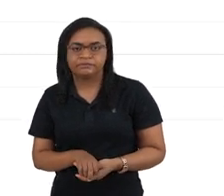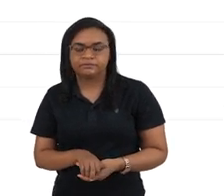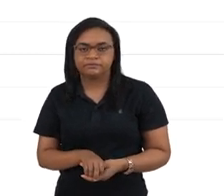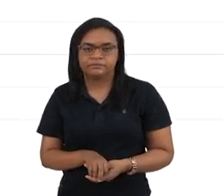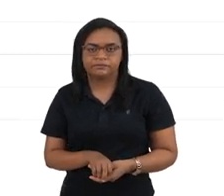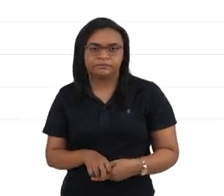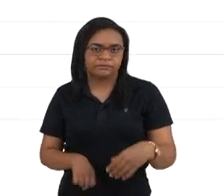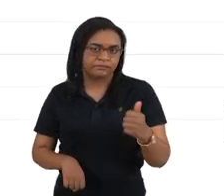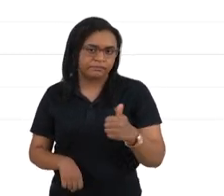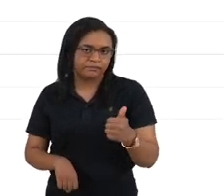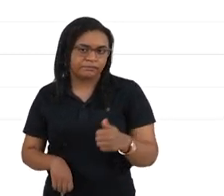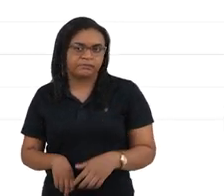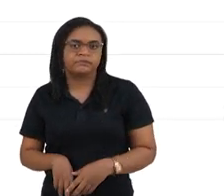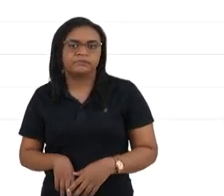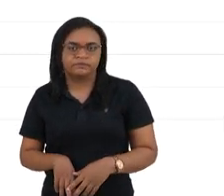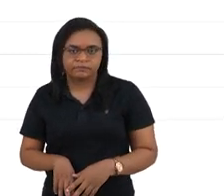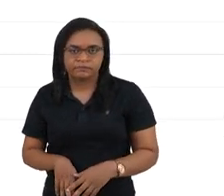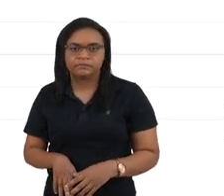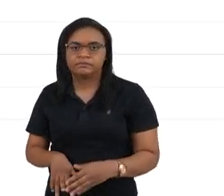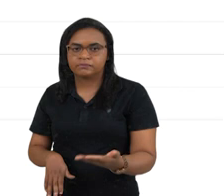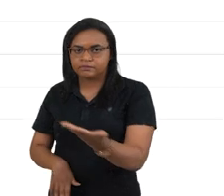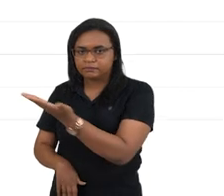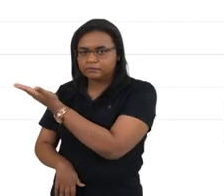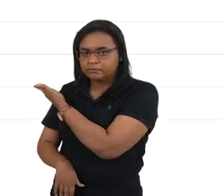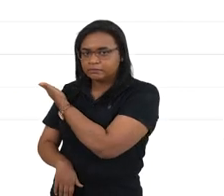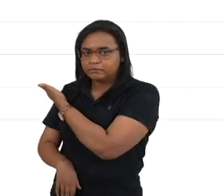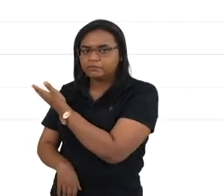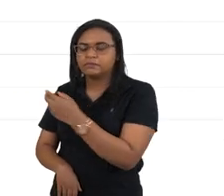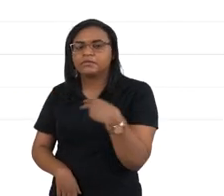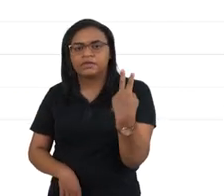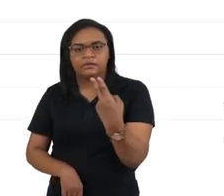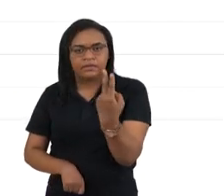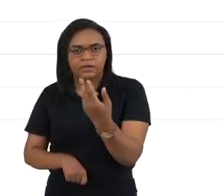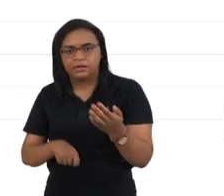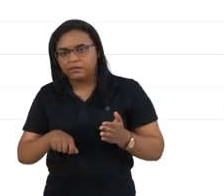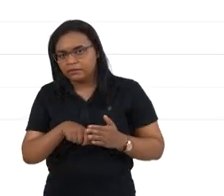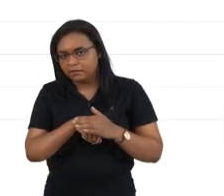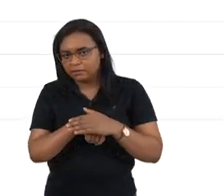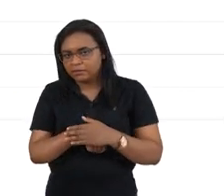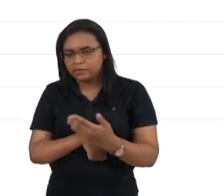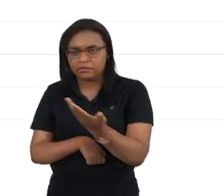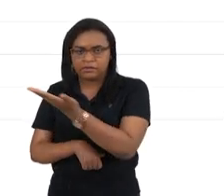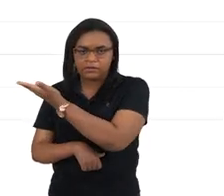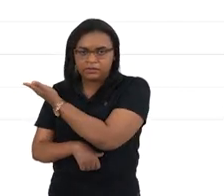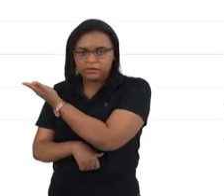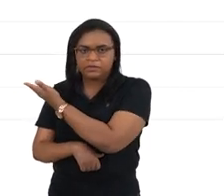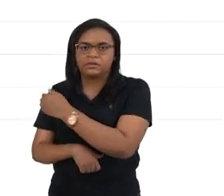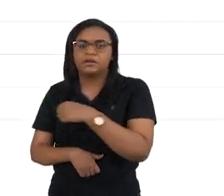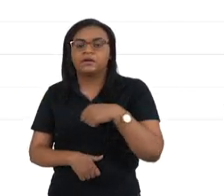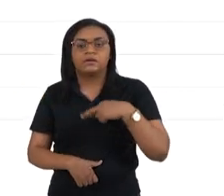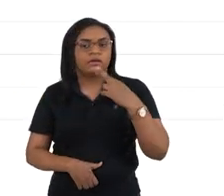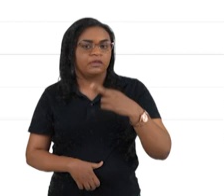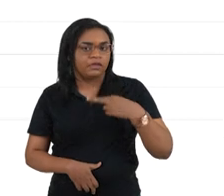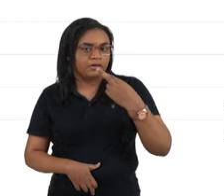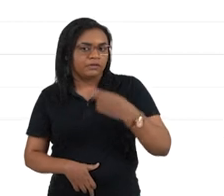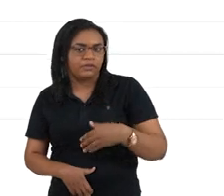Primeiro, a gente mantém estático a da variável desconhecida, que é essa. Agora a gente relaciona a outra. Está